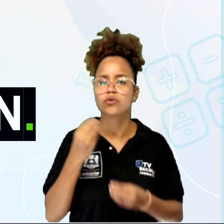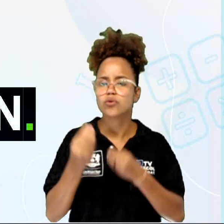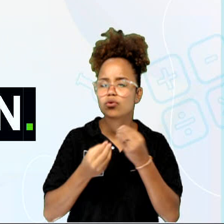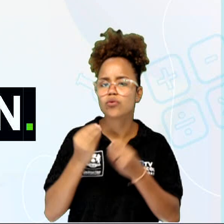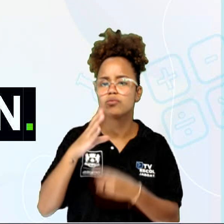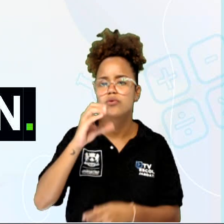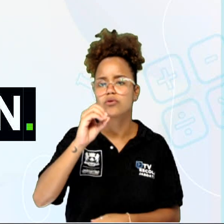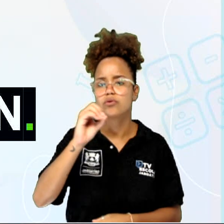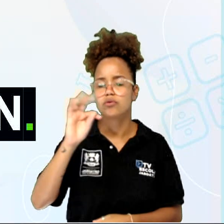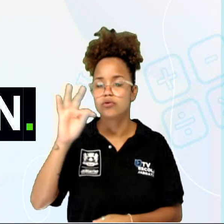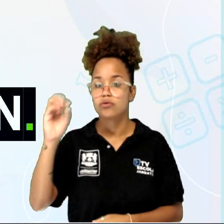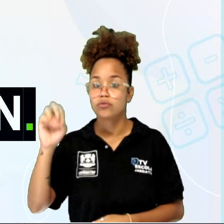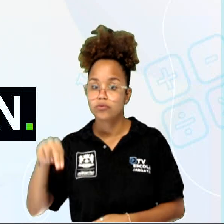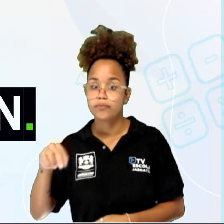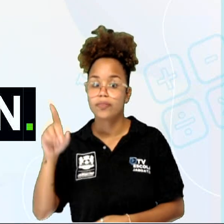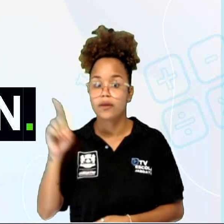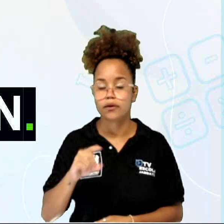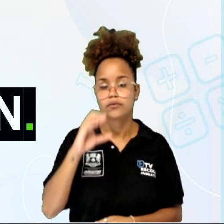cotton? It's